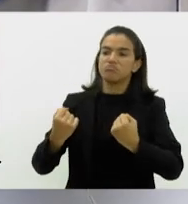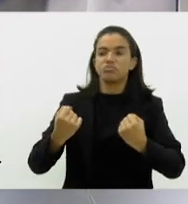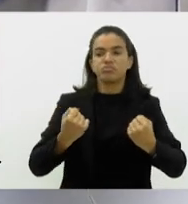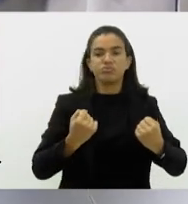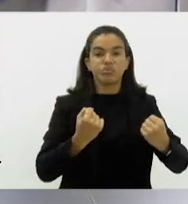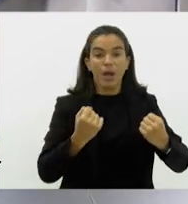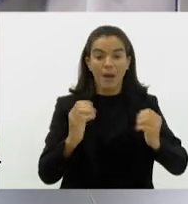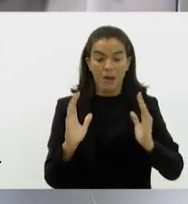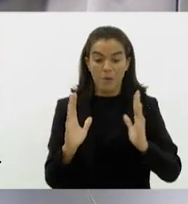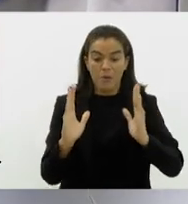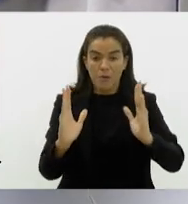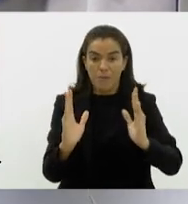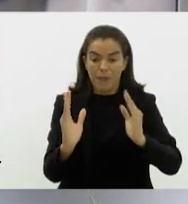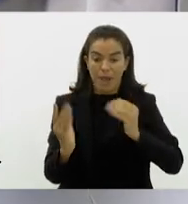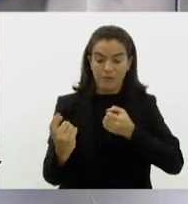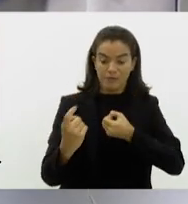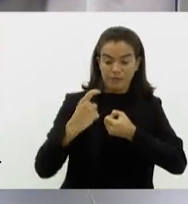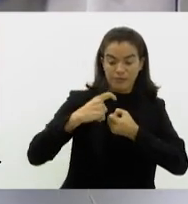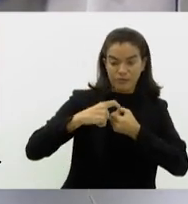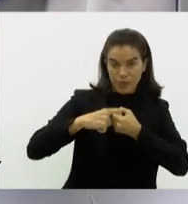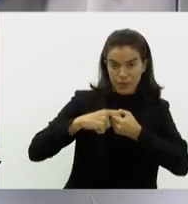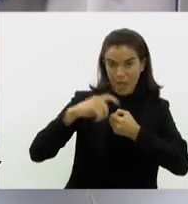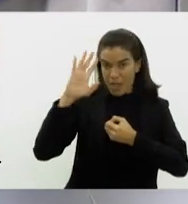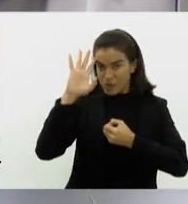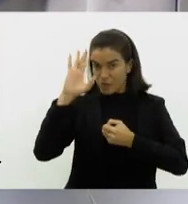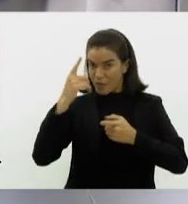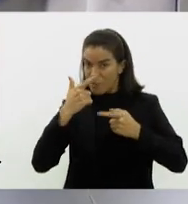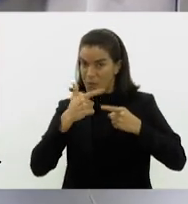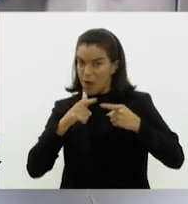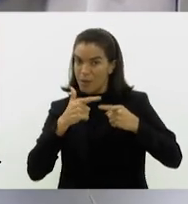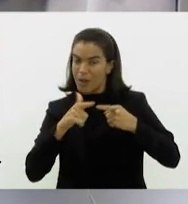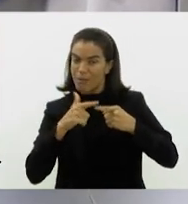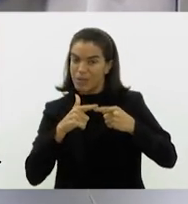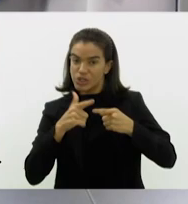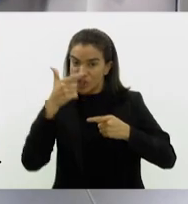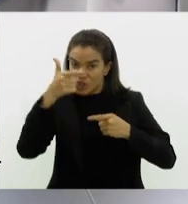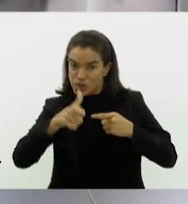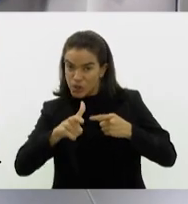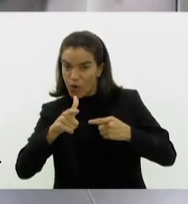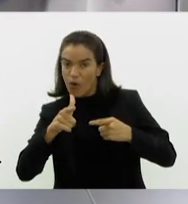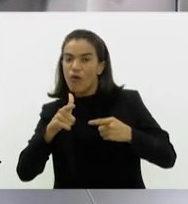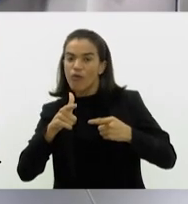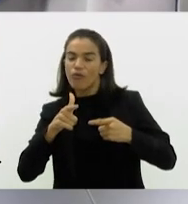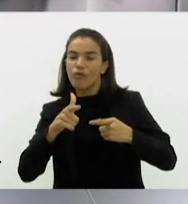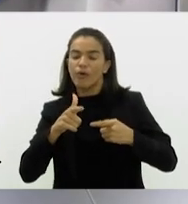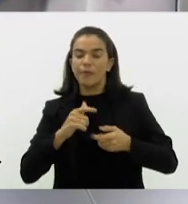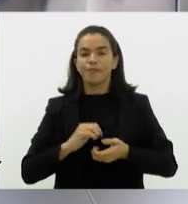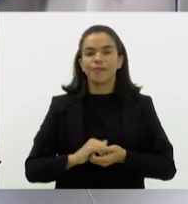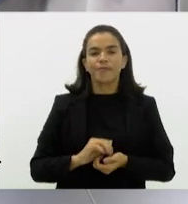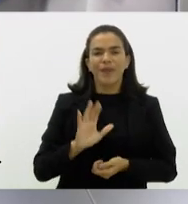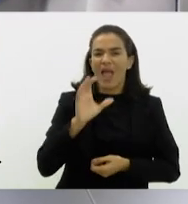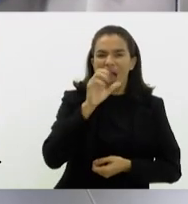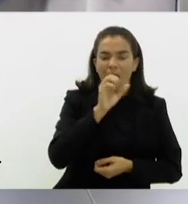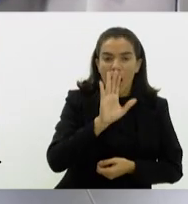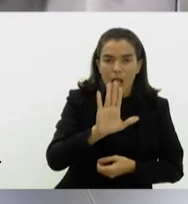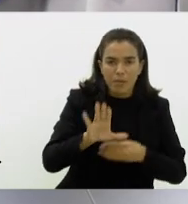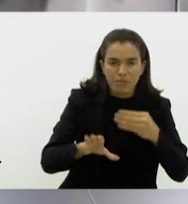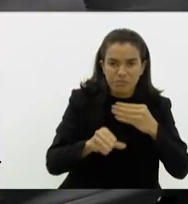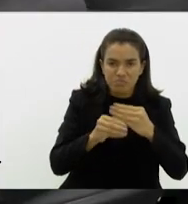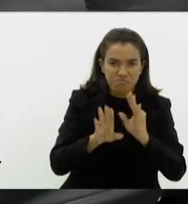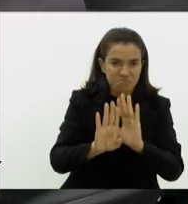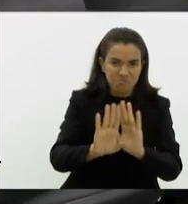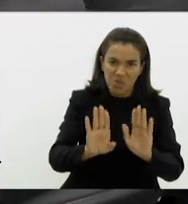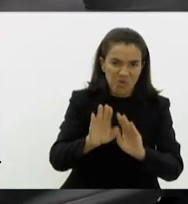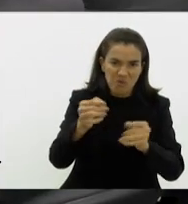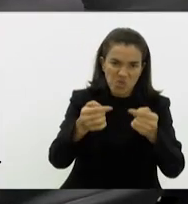estipula um prazo para que ele retorne com o problema resolvido, e aí, se for pego novamente... Presidente, rapidamente, eu só não vou abrir